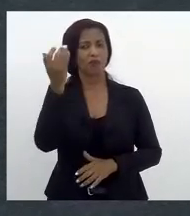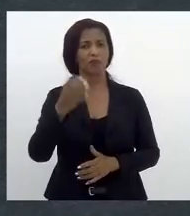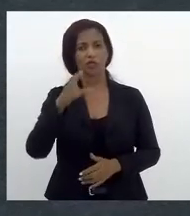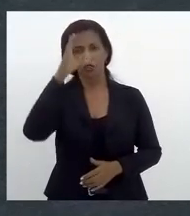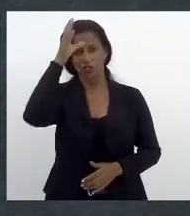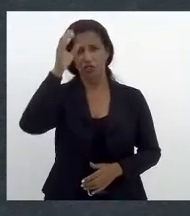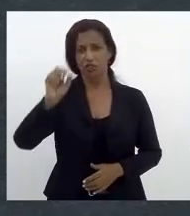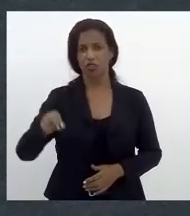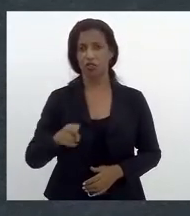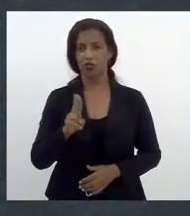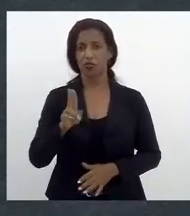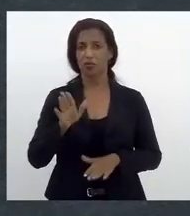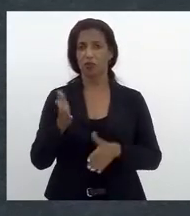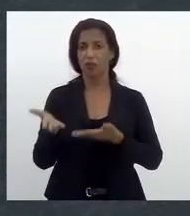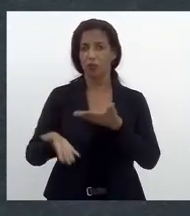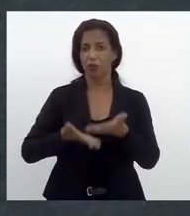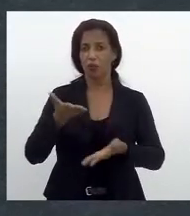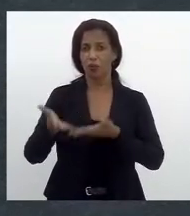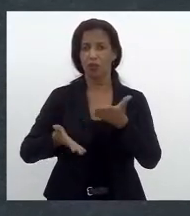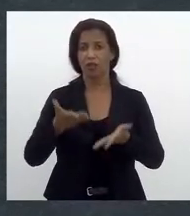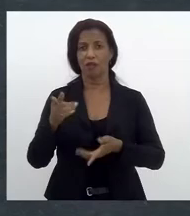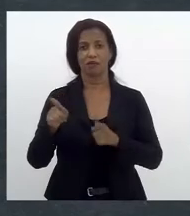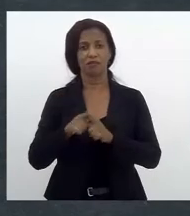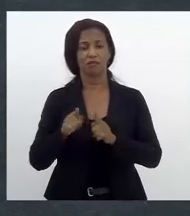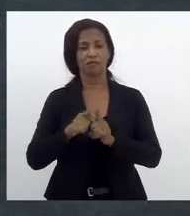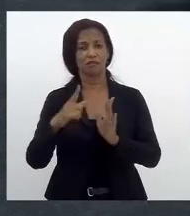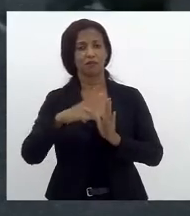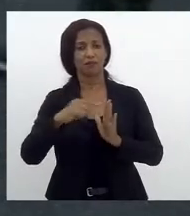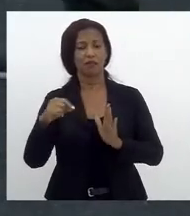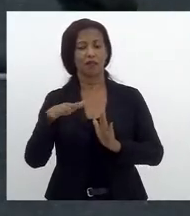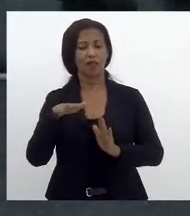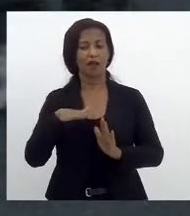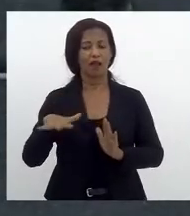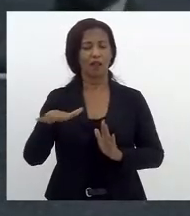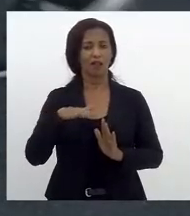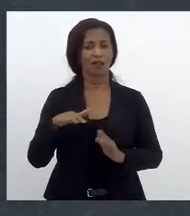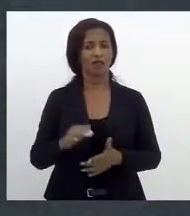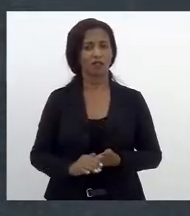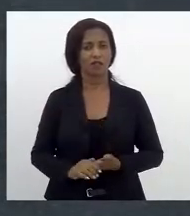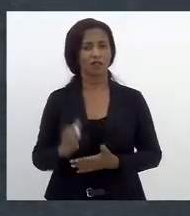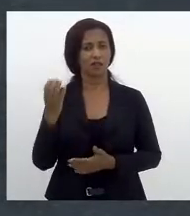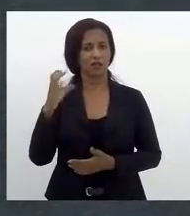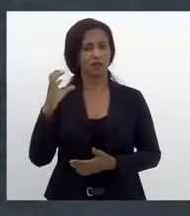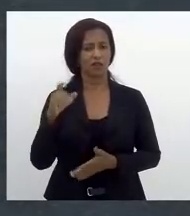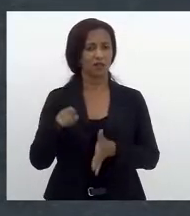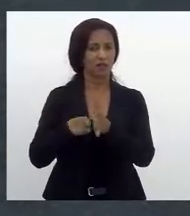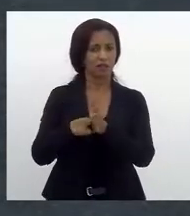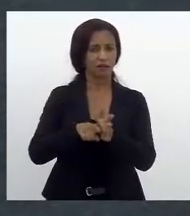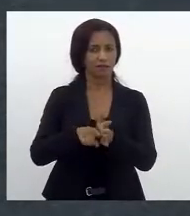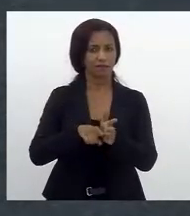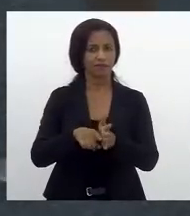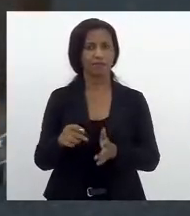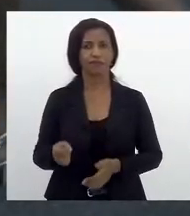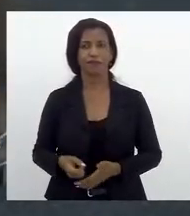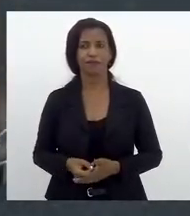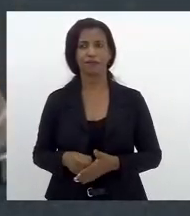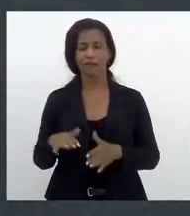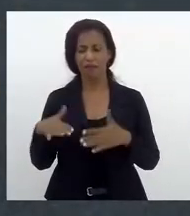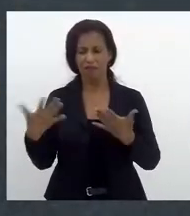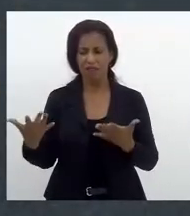Ju tem o cuidado, inclusive, de ressaltar áreas da ciência, da pesquisa, que ainda